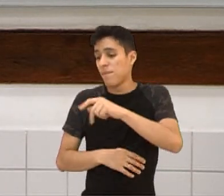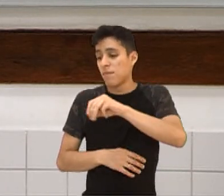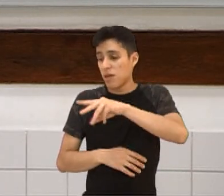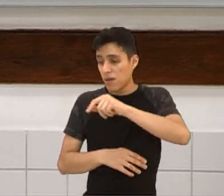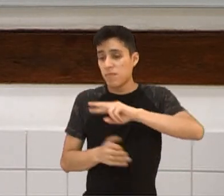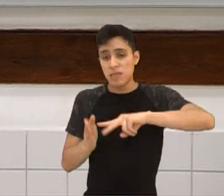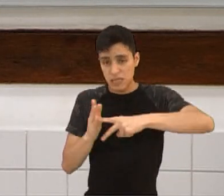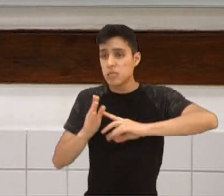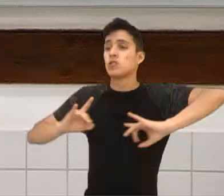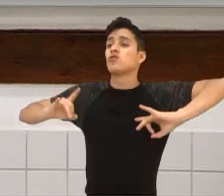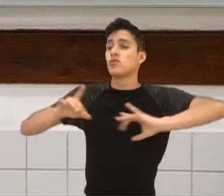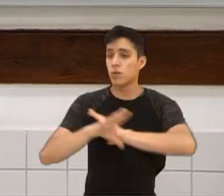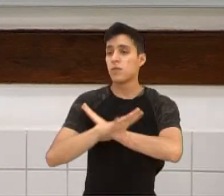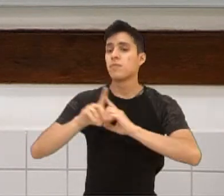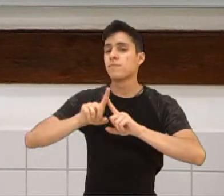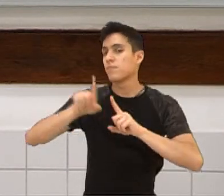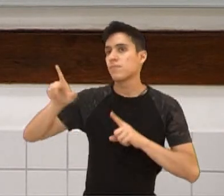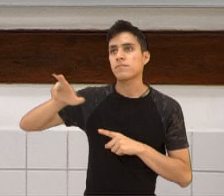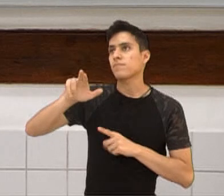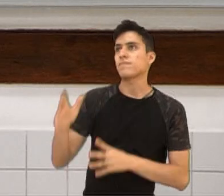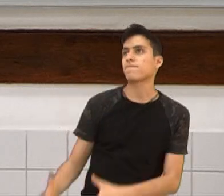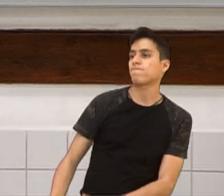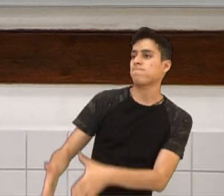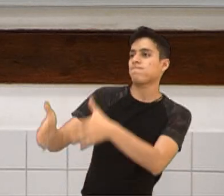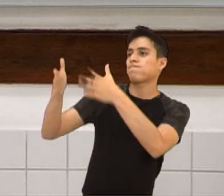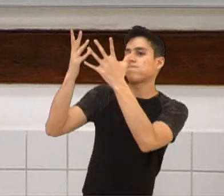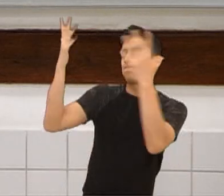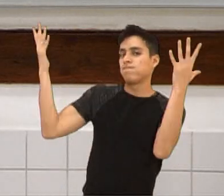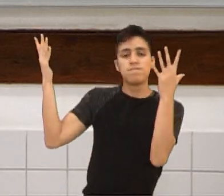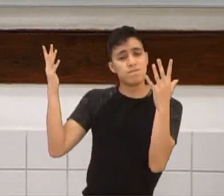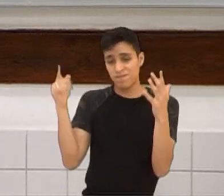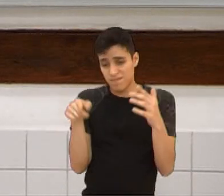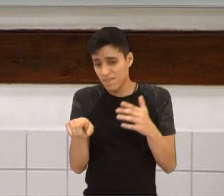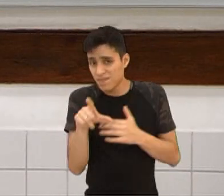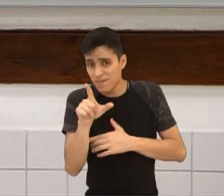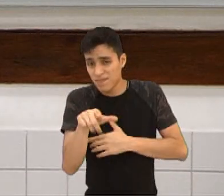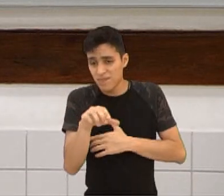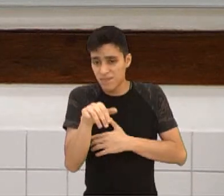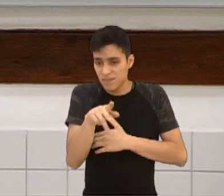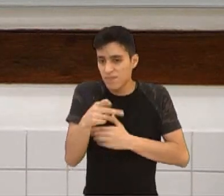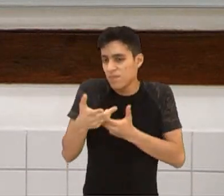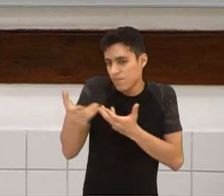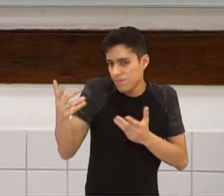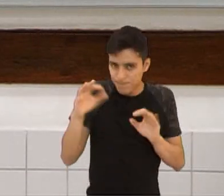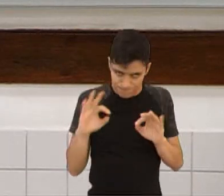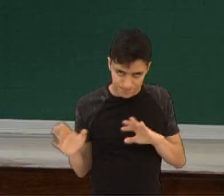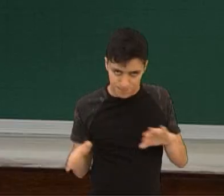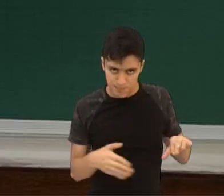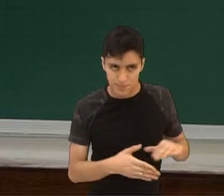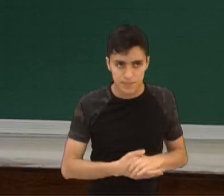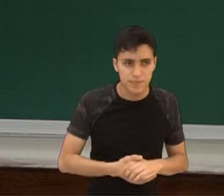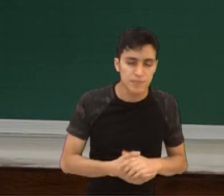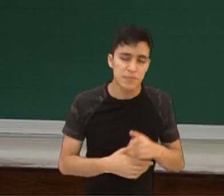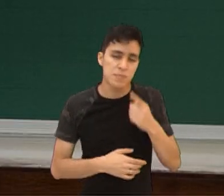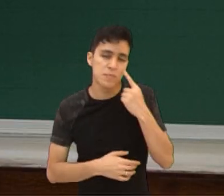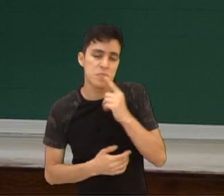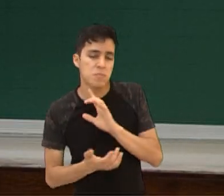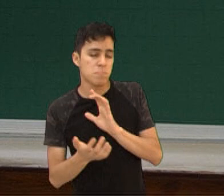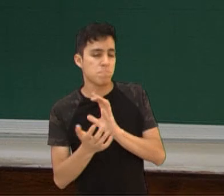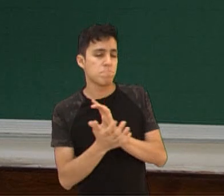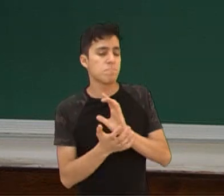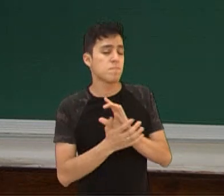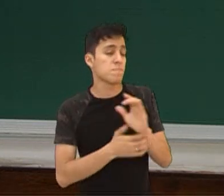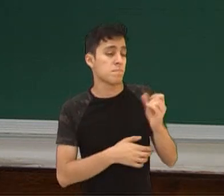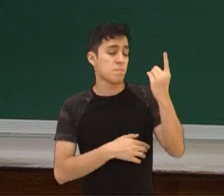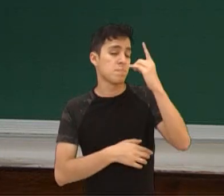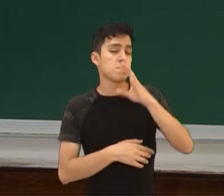no clímax e que não é uma floresta, é um campo, né? Continuando aqui, gente, espécies exóticas invasoras.